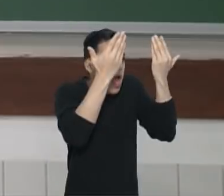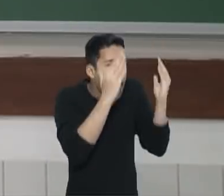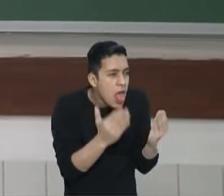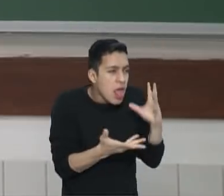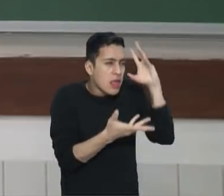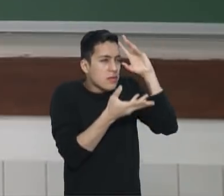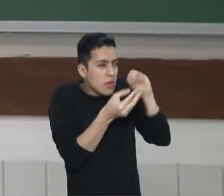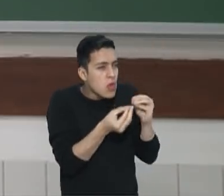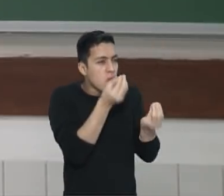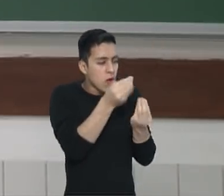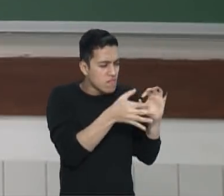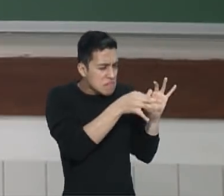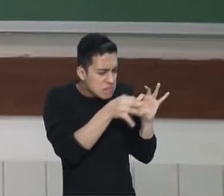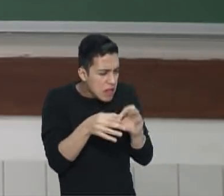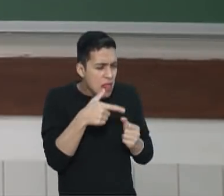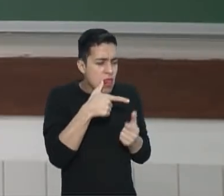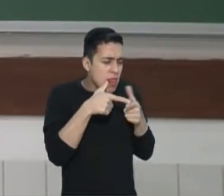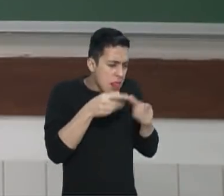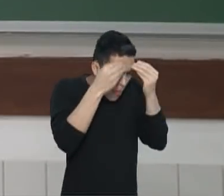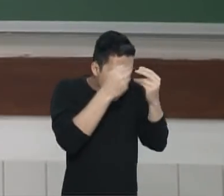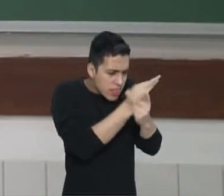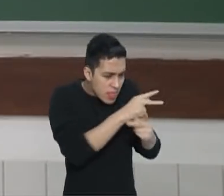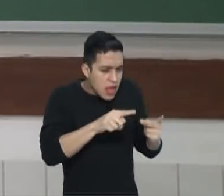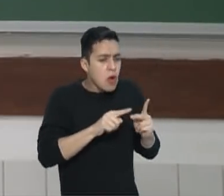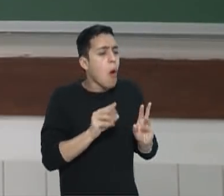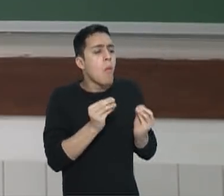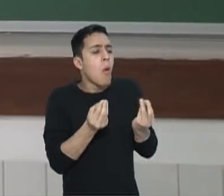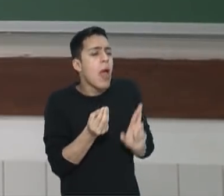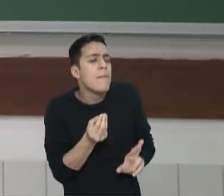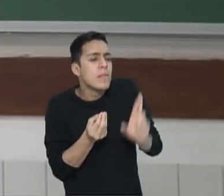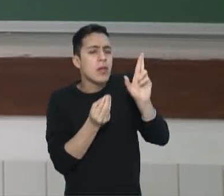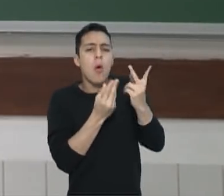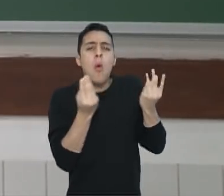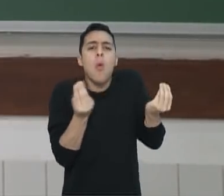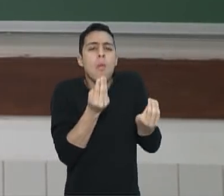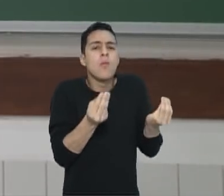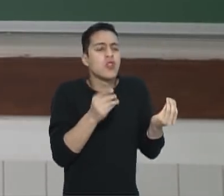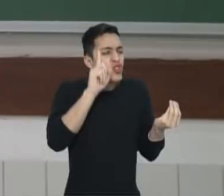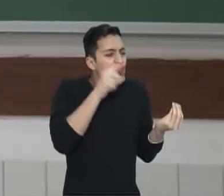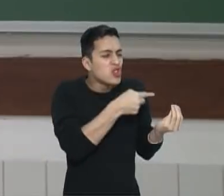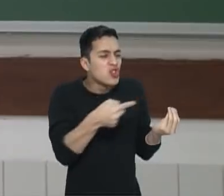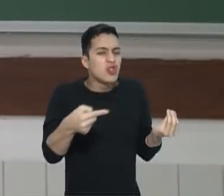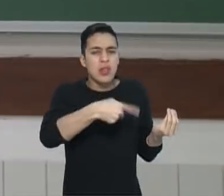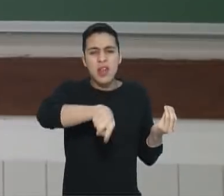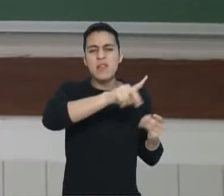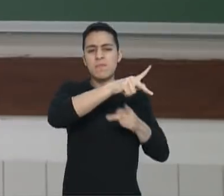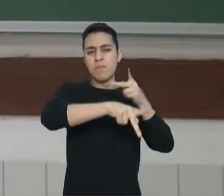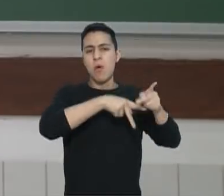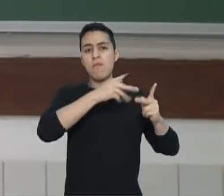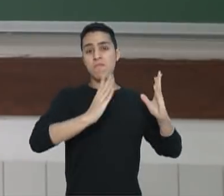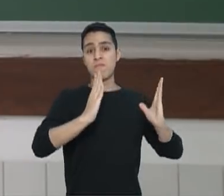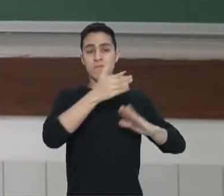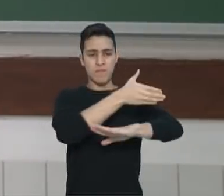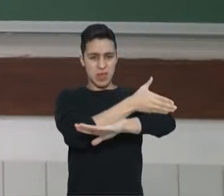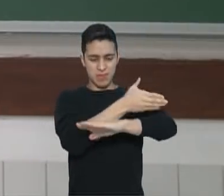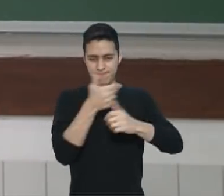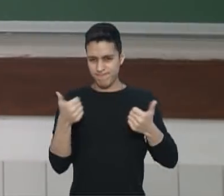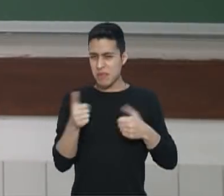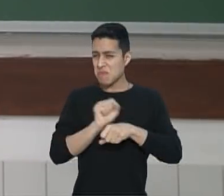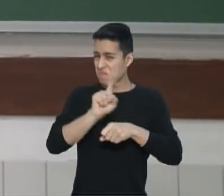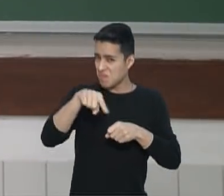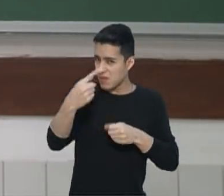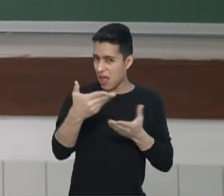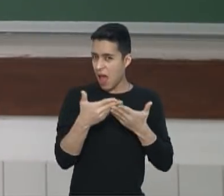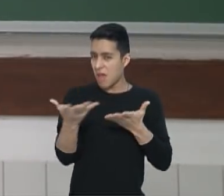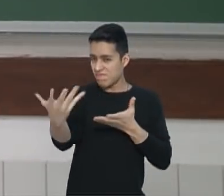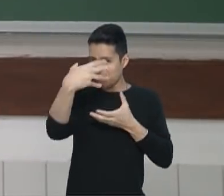e compreender como era a linguagem, como era a representação, como era o cotidiano desses povos medievais. Tá? E eu aguardo vocês